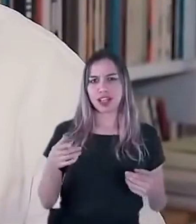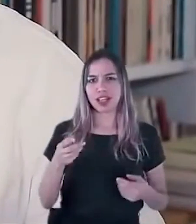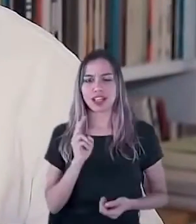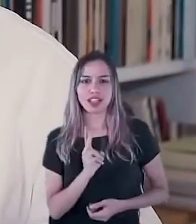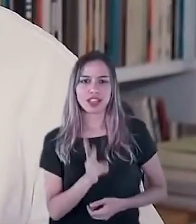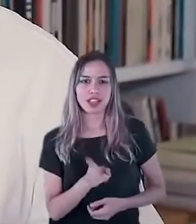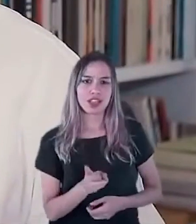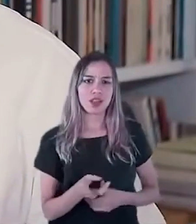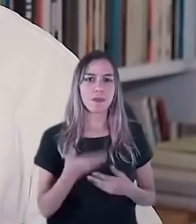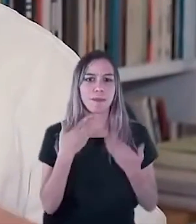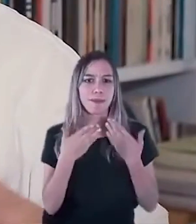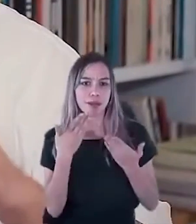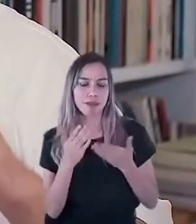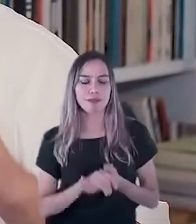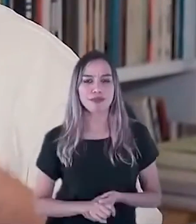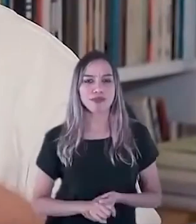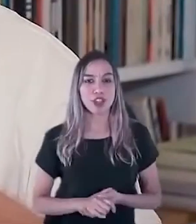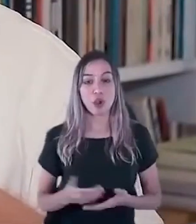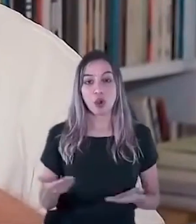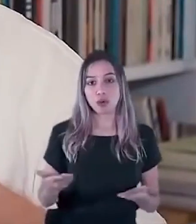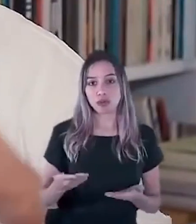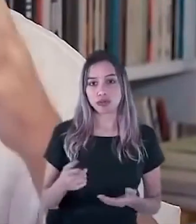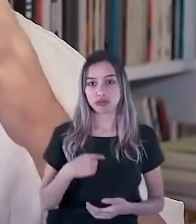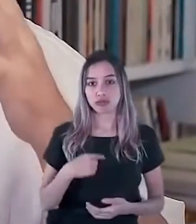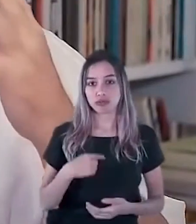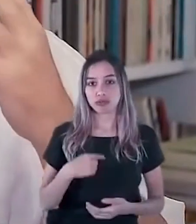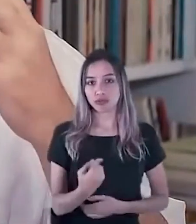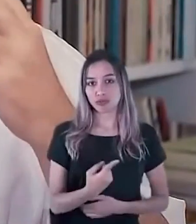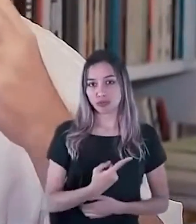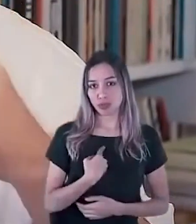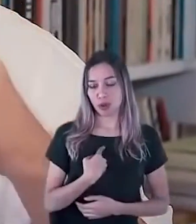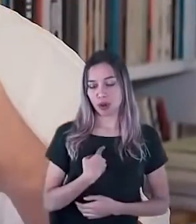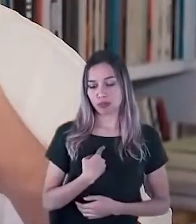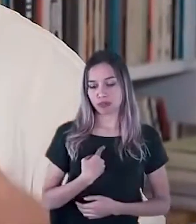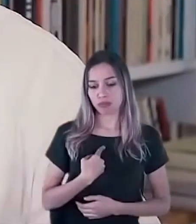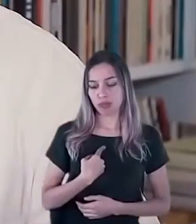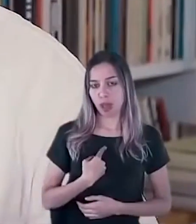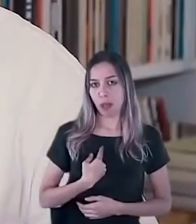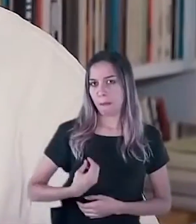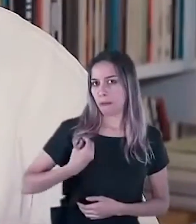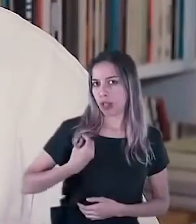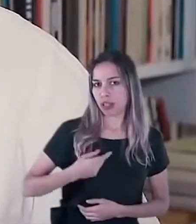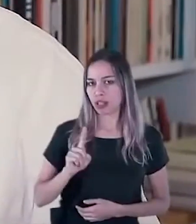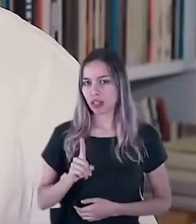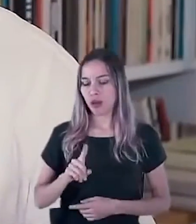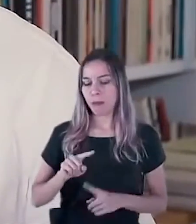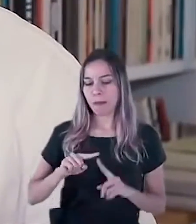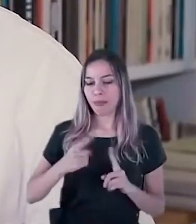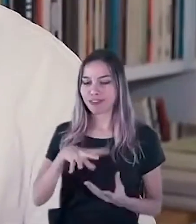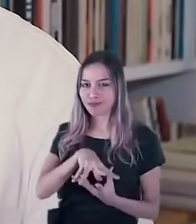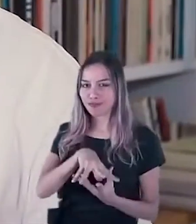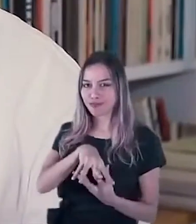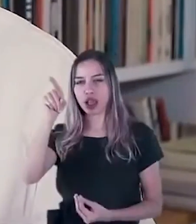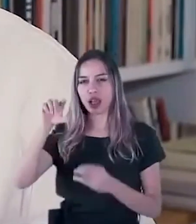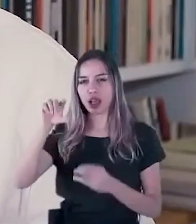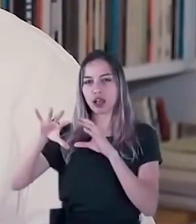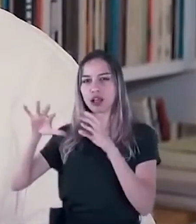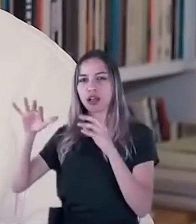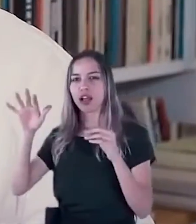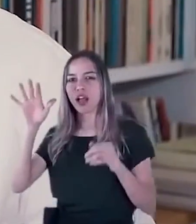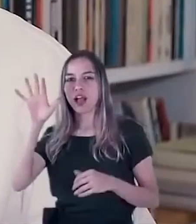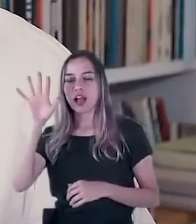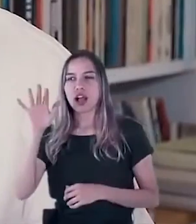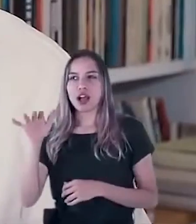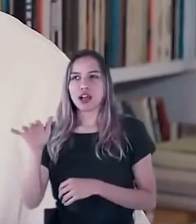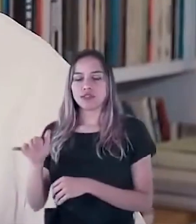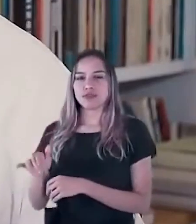Hoje nós estamos, não fisicamente, mas espiritualmente, no Teatro da Fundação